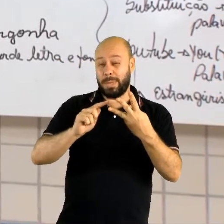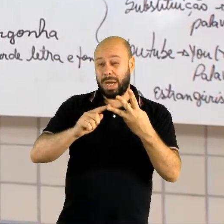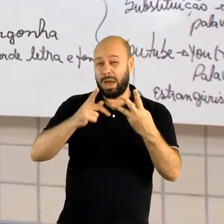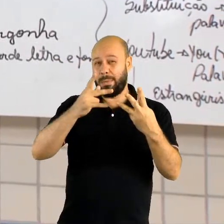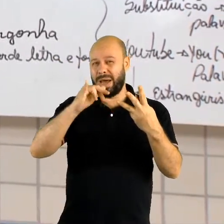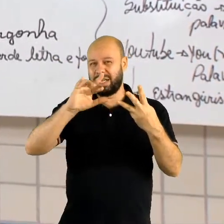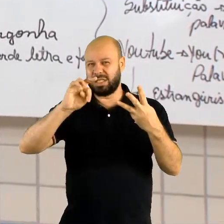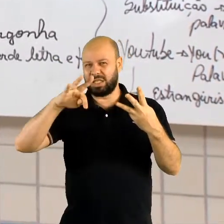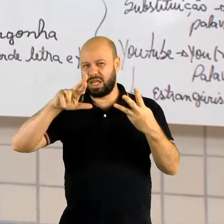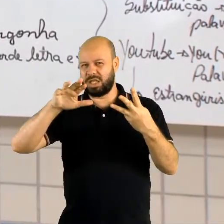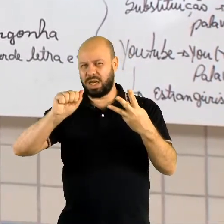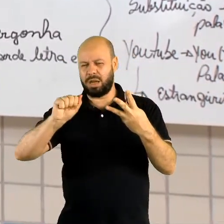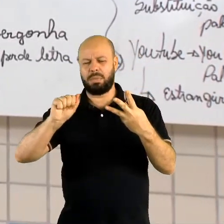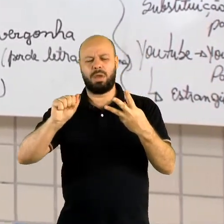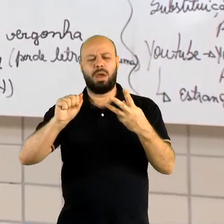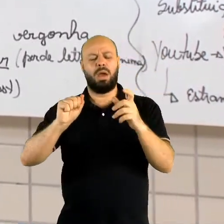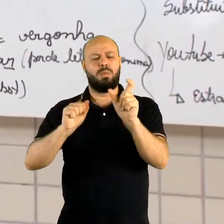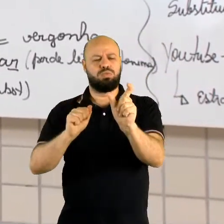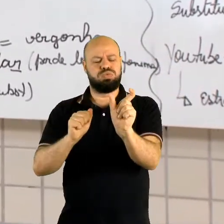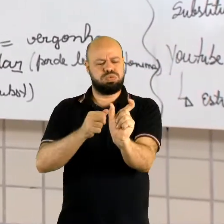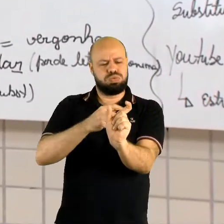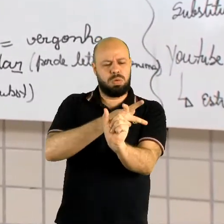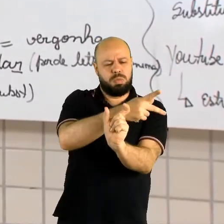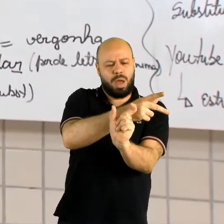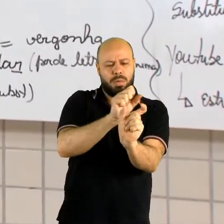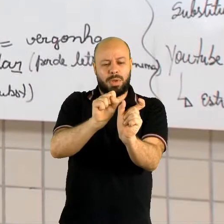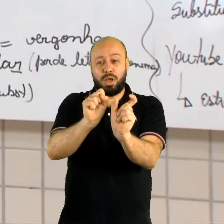seu radical. Sufixo,